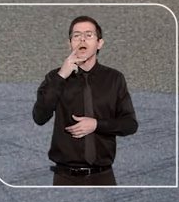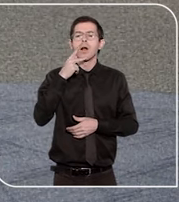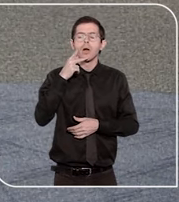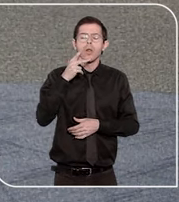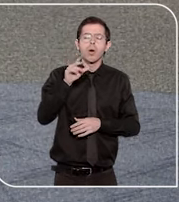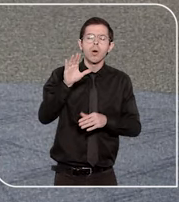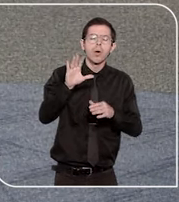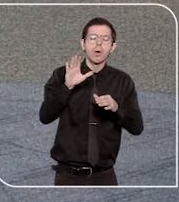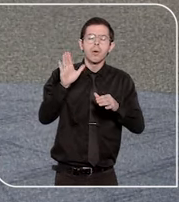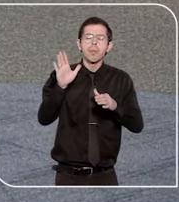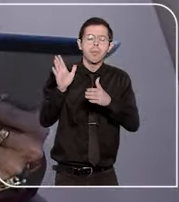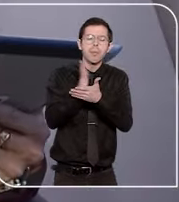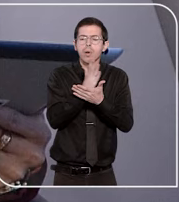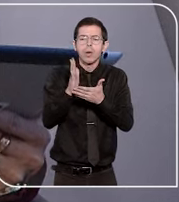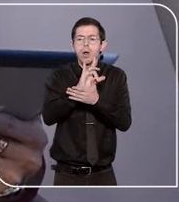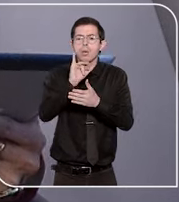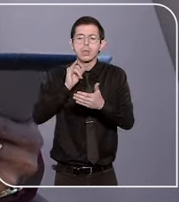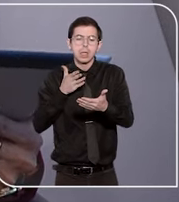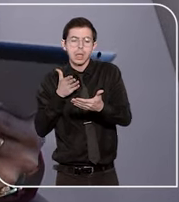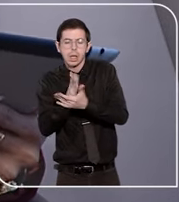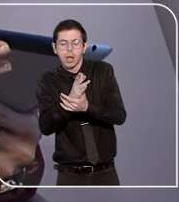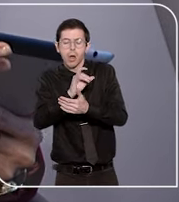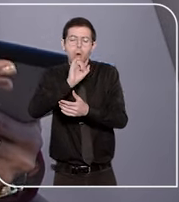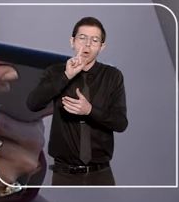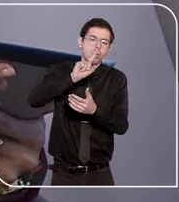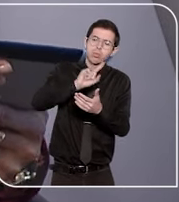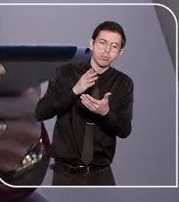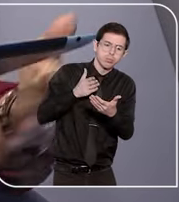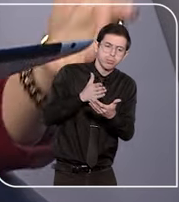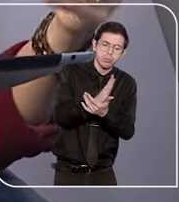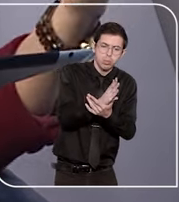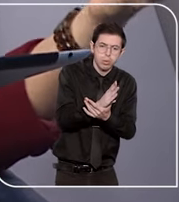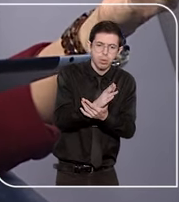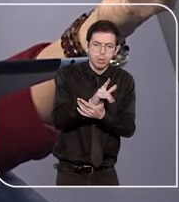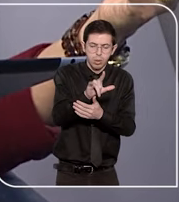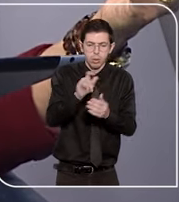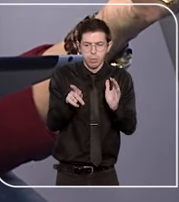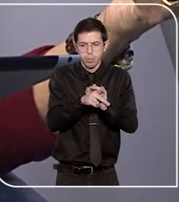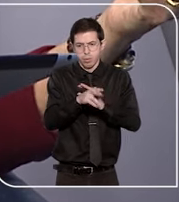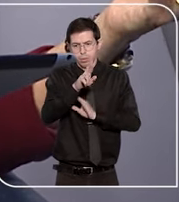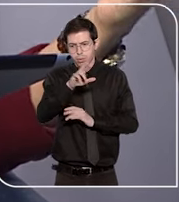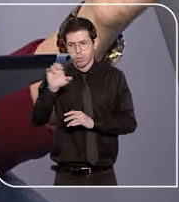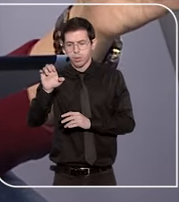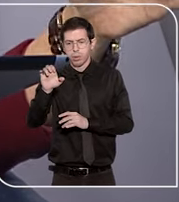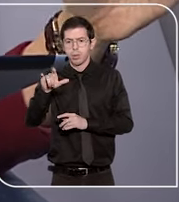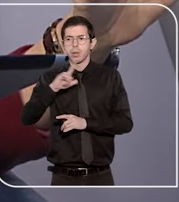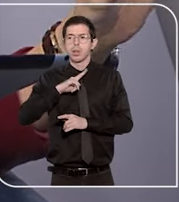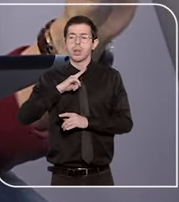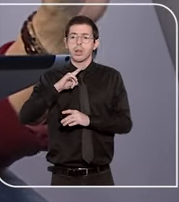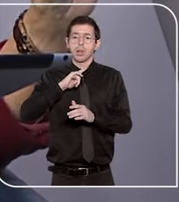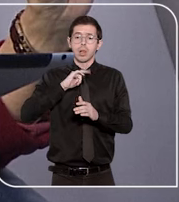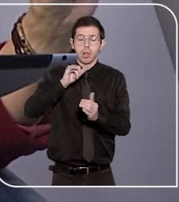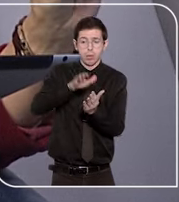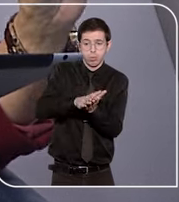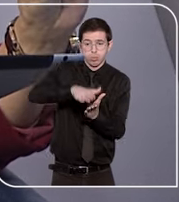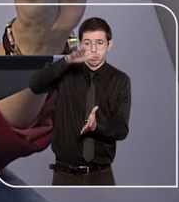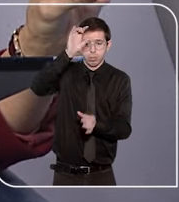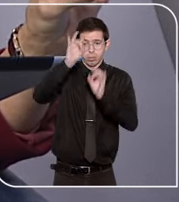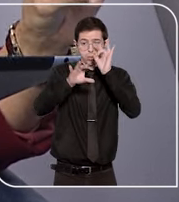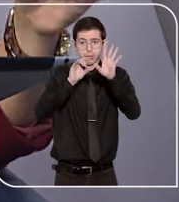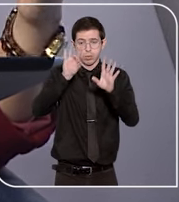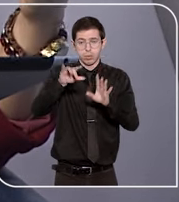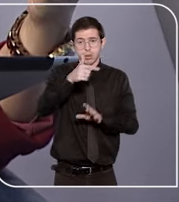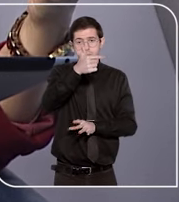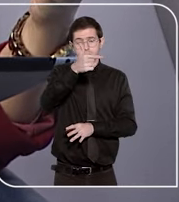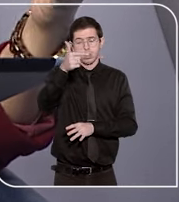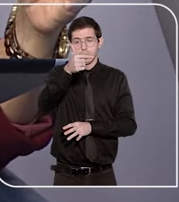de inadmissão, né, ou inadmissibilidade do recurso extraordinário, mas a gente tem a súmula específica, né, do Supremo Tribunal Federal, que é a